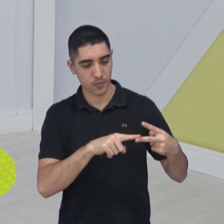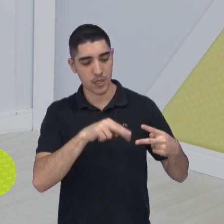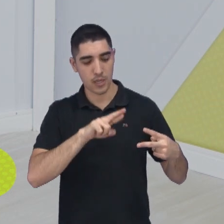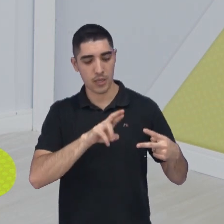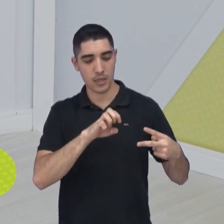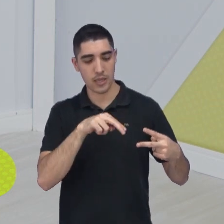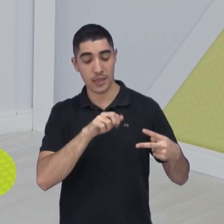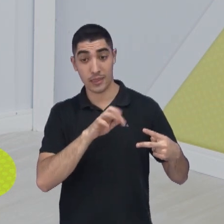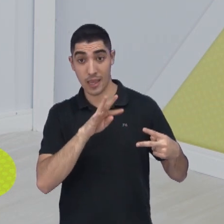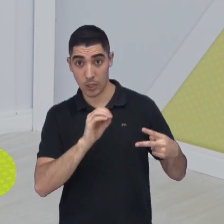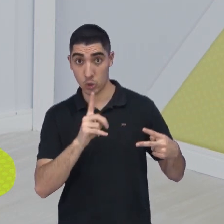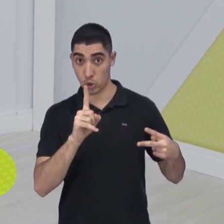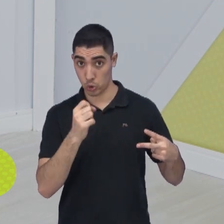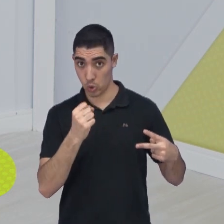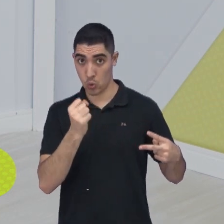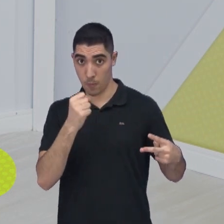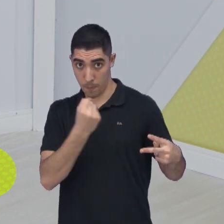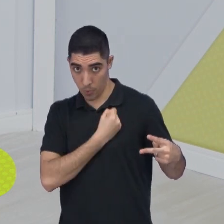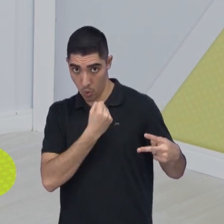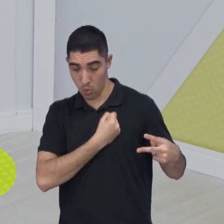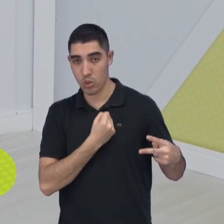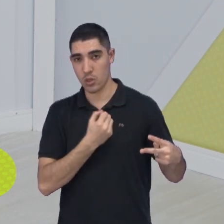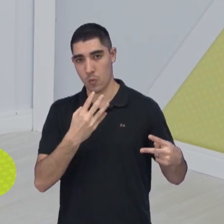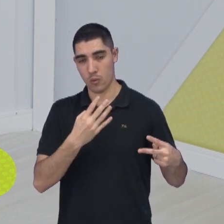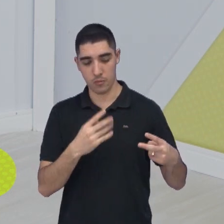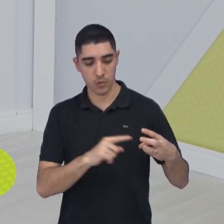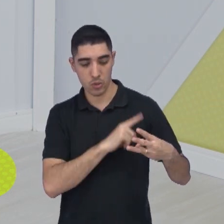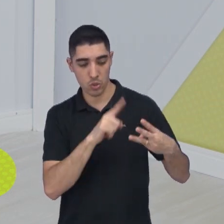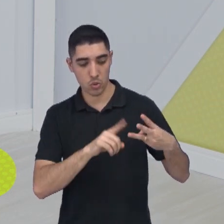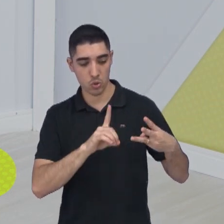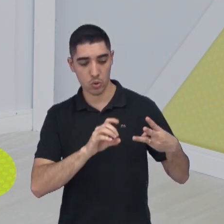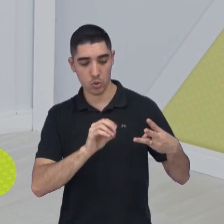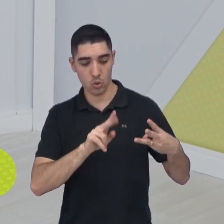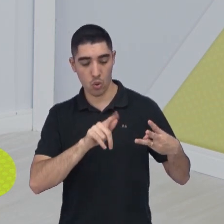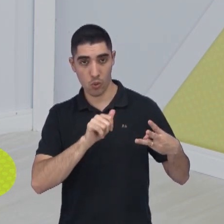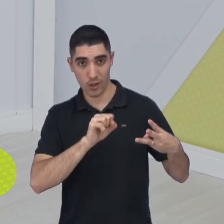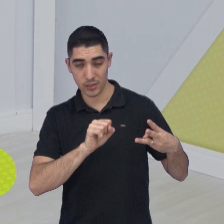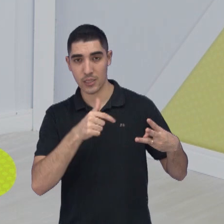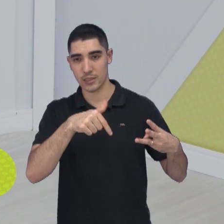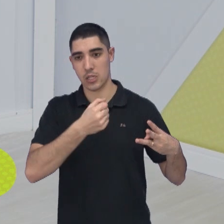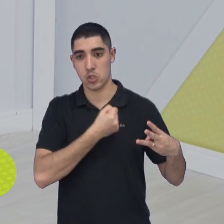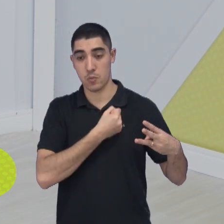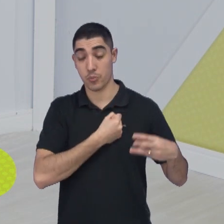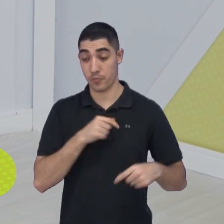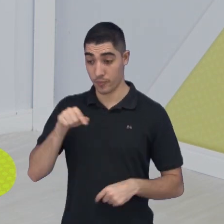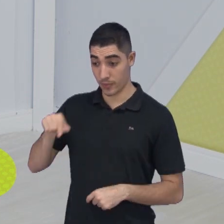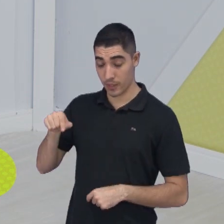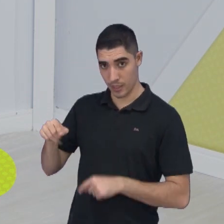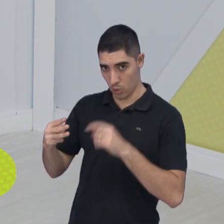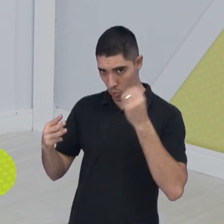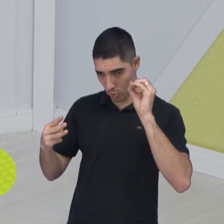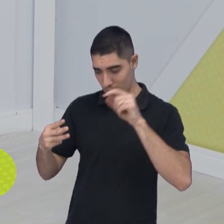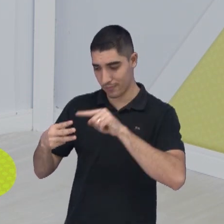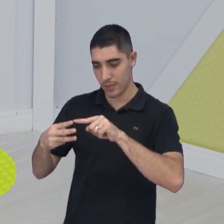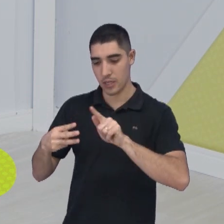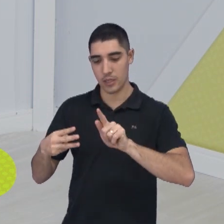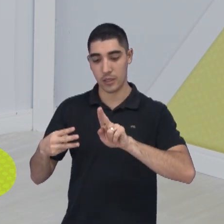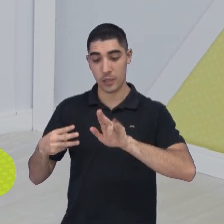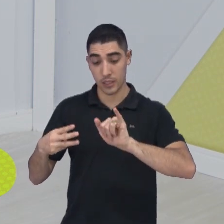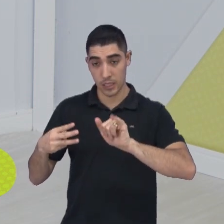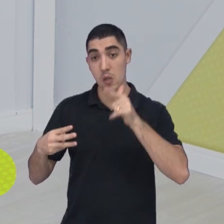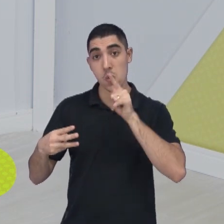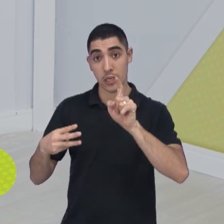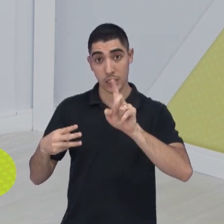Renato Carbonari com 18 pontos e 8 rebotes, e o Douglas dos Santos com 7 pontos e 9 rebotes. Pelo lado da equipe de Osasco, o Gui Pedra,